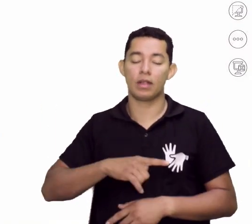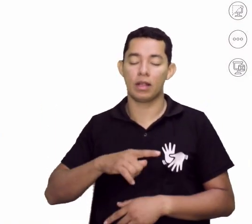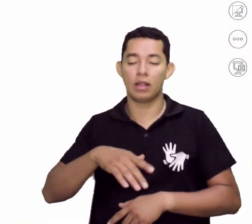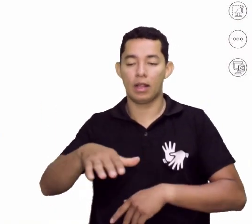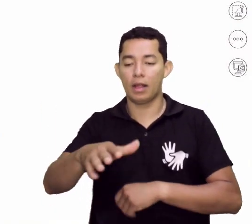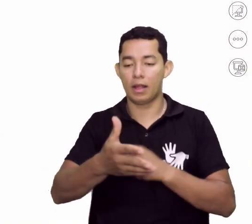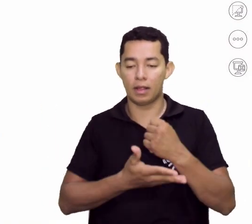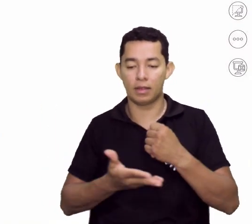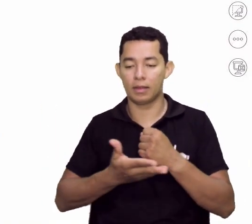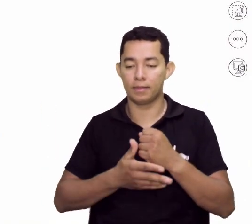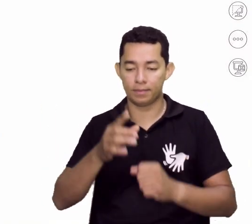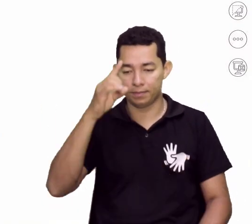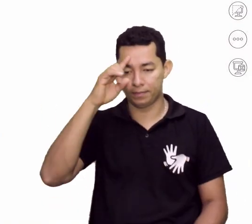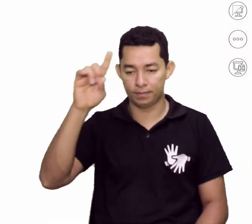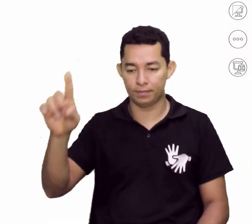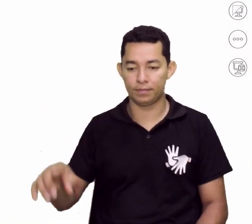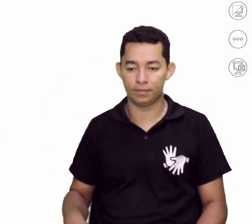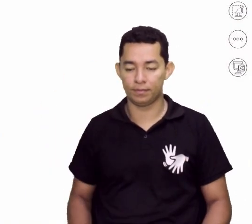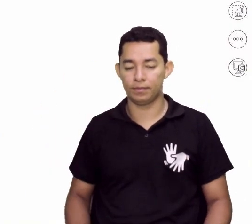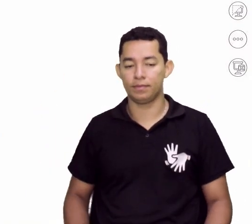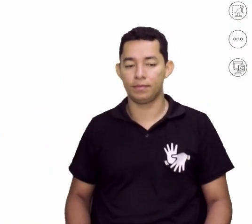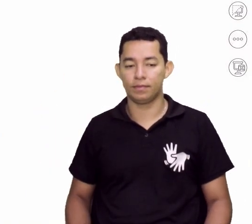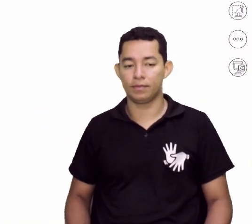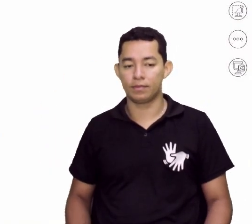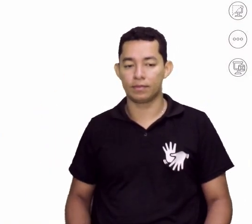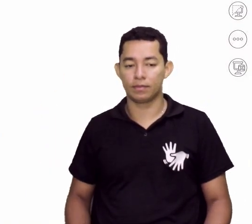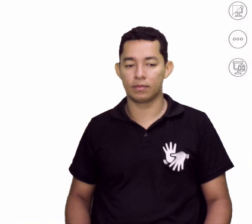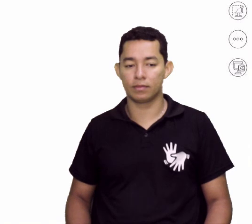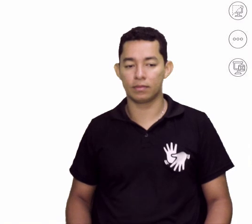aí ideológica. E